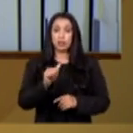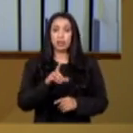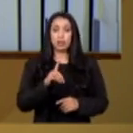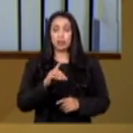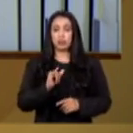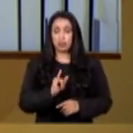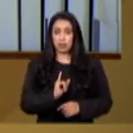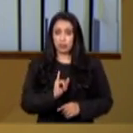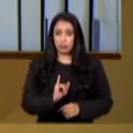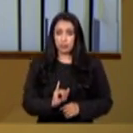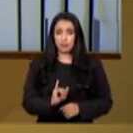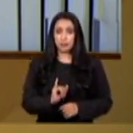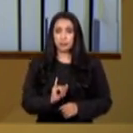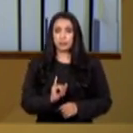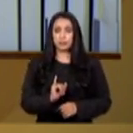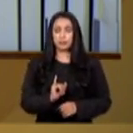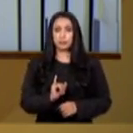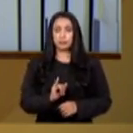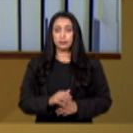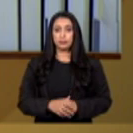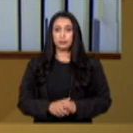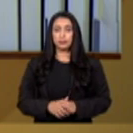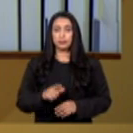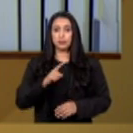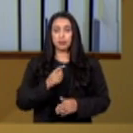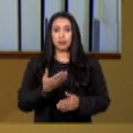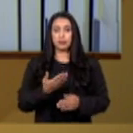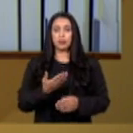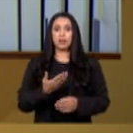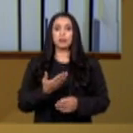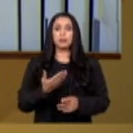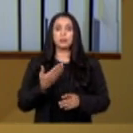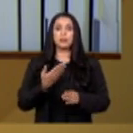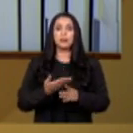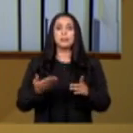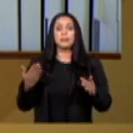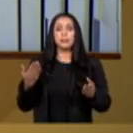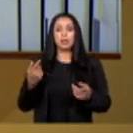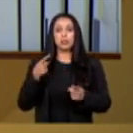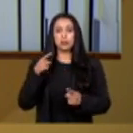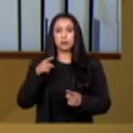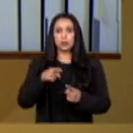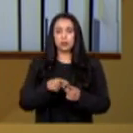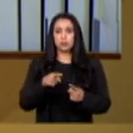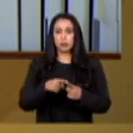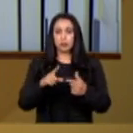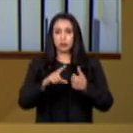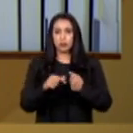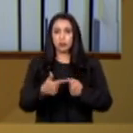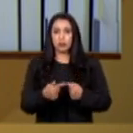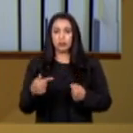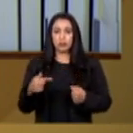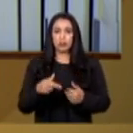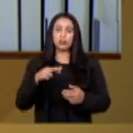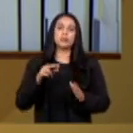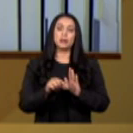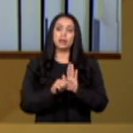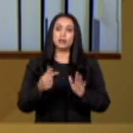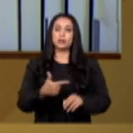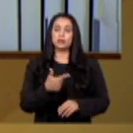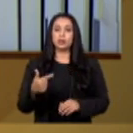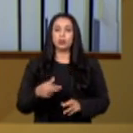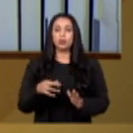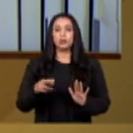ação direta de inconstitucionalidade houve perda de objeto ante a revogação expressa do artigo 27 para o segundo o